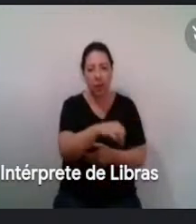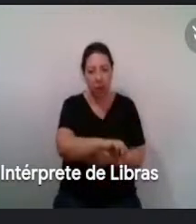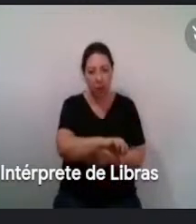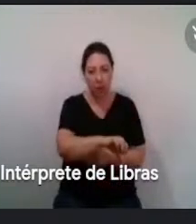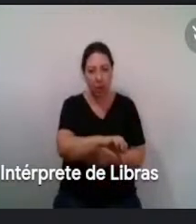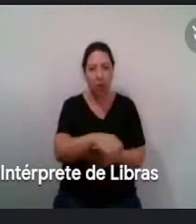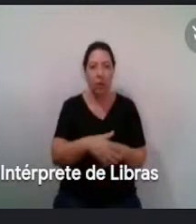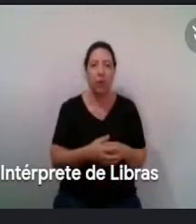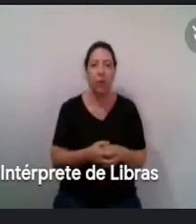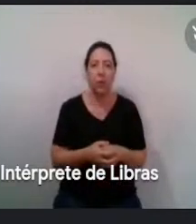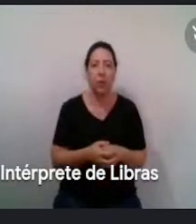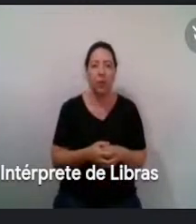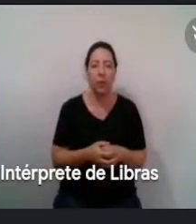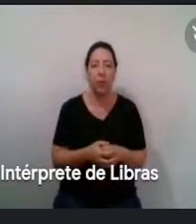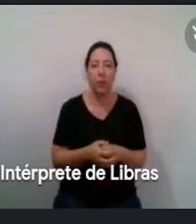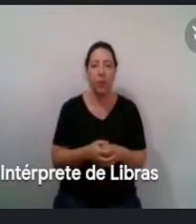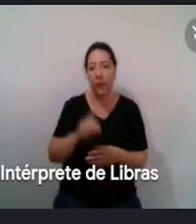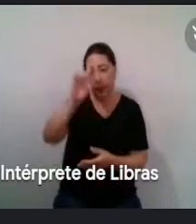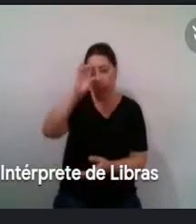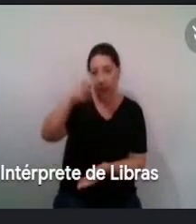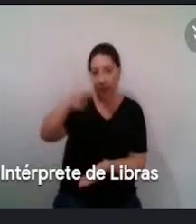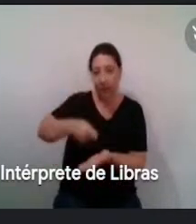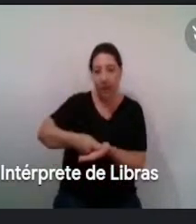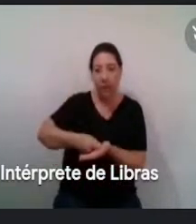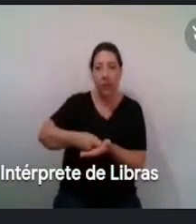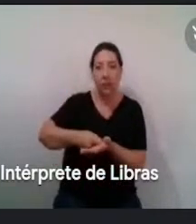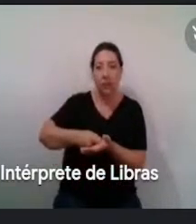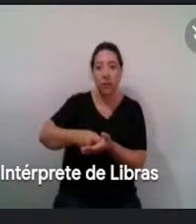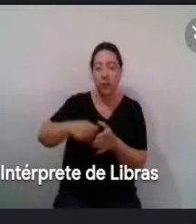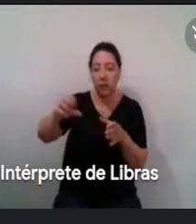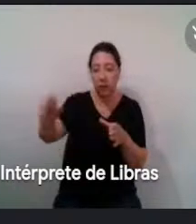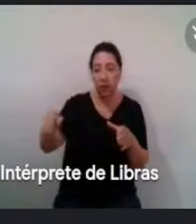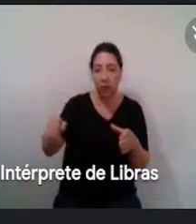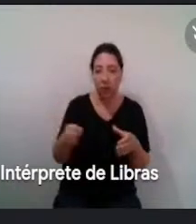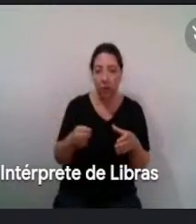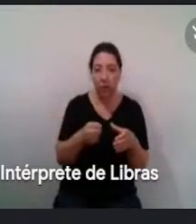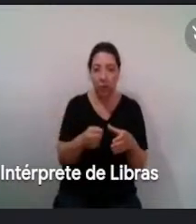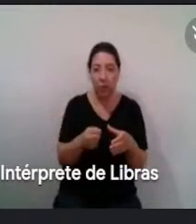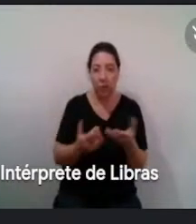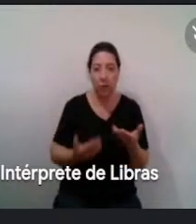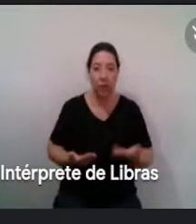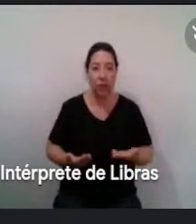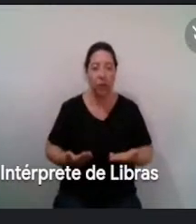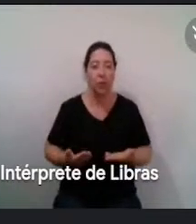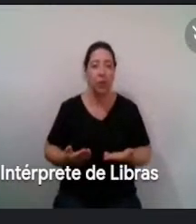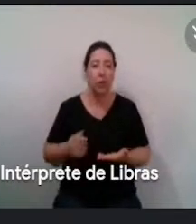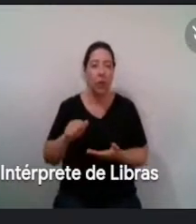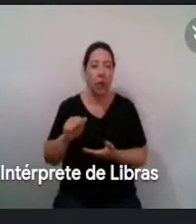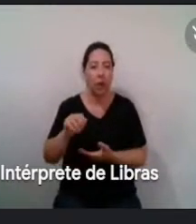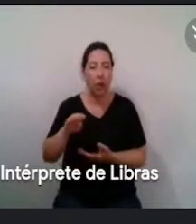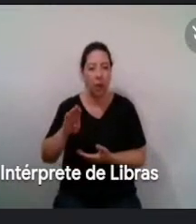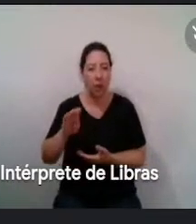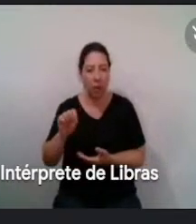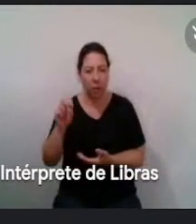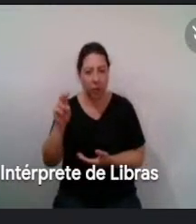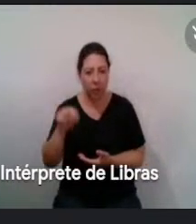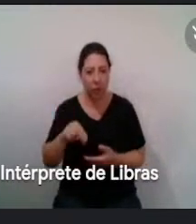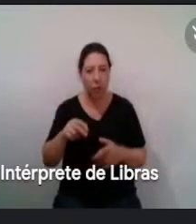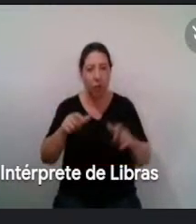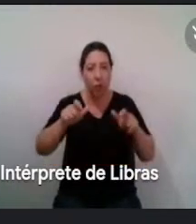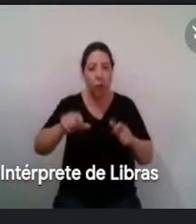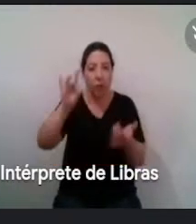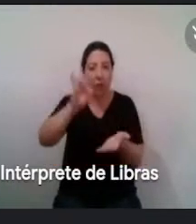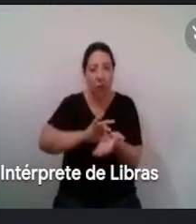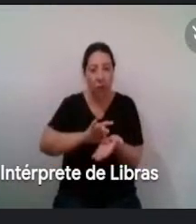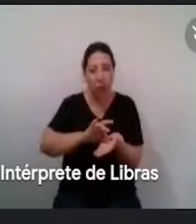sem efeito a decisão que deferiu a devolução do servidor Adson Reis de Souza ao órgão de origem. Alega o requerente que